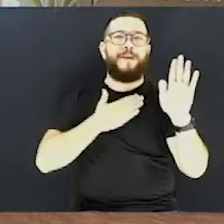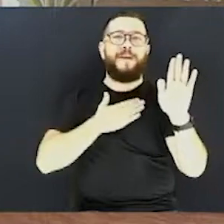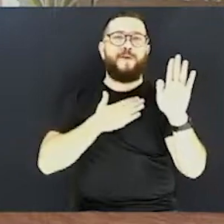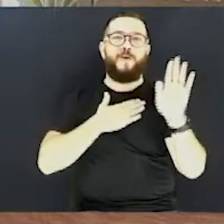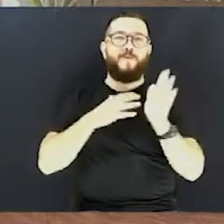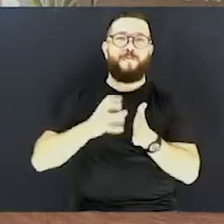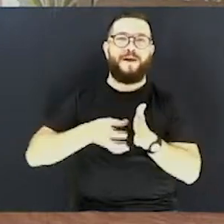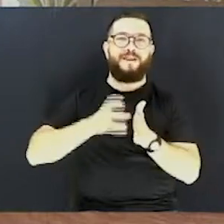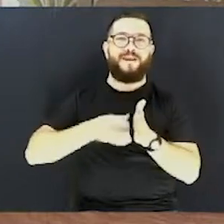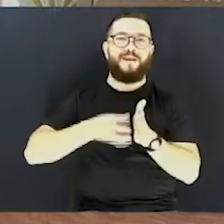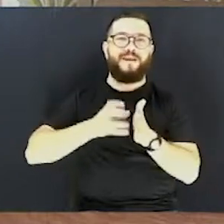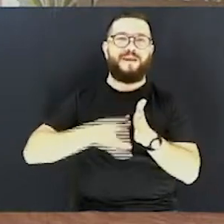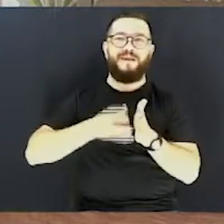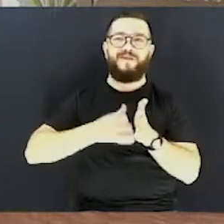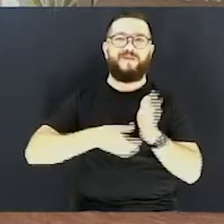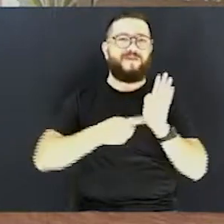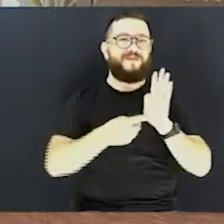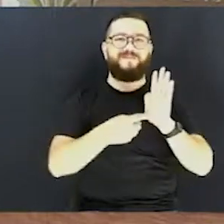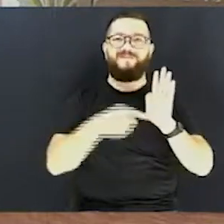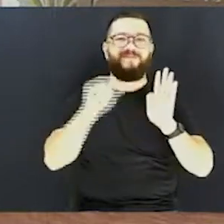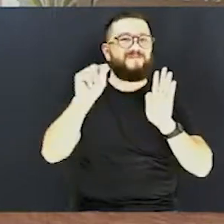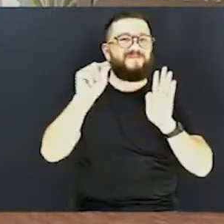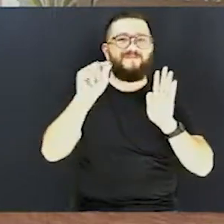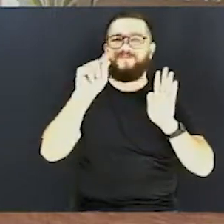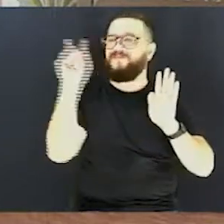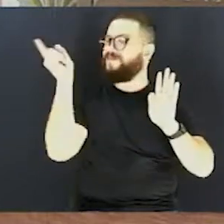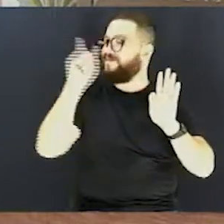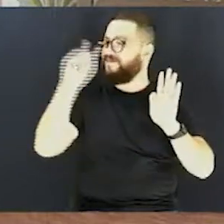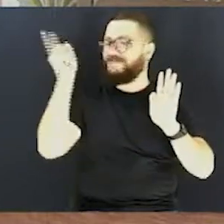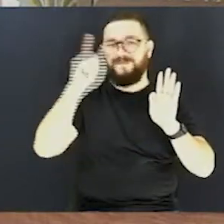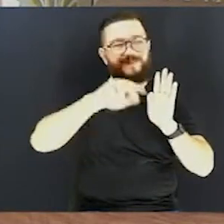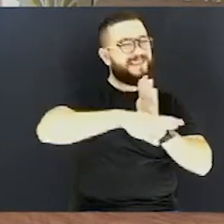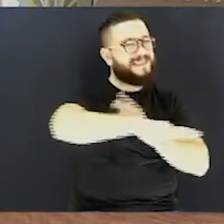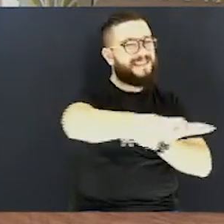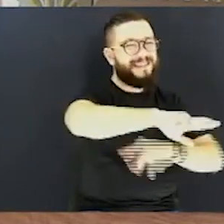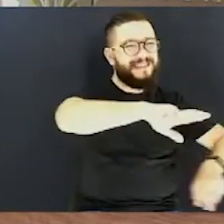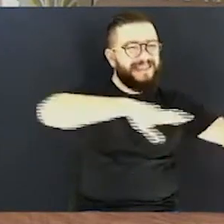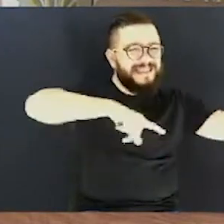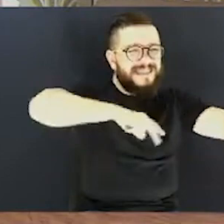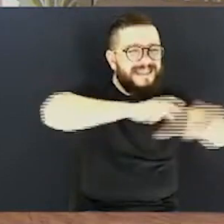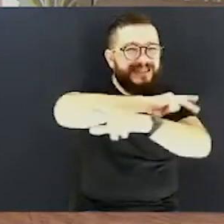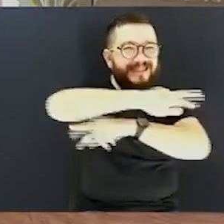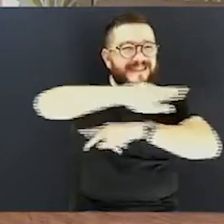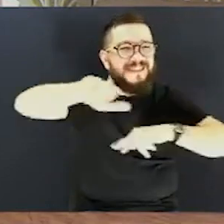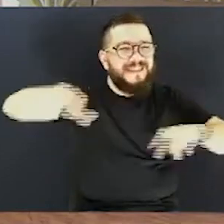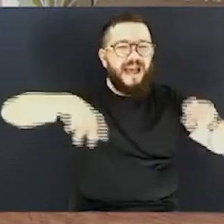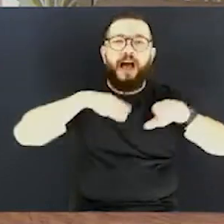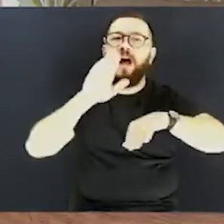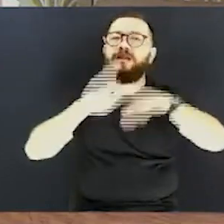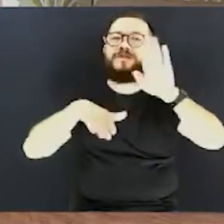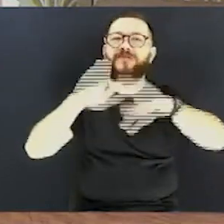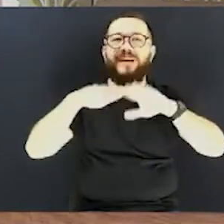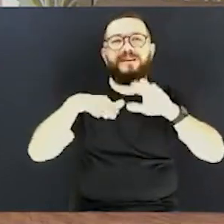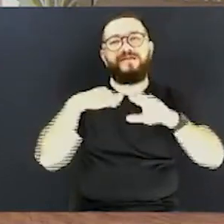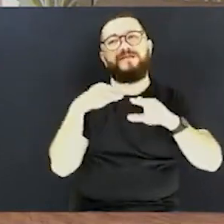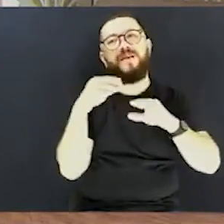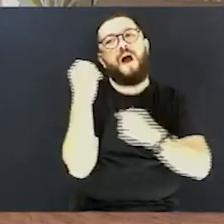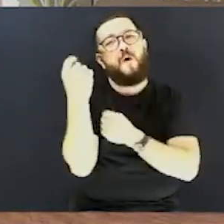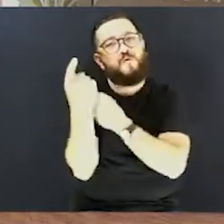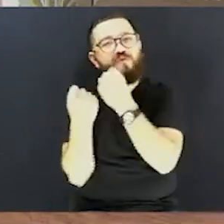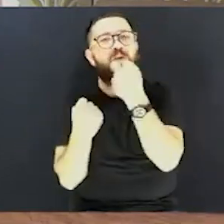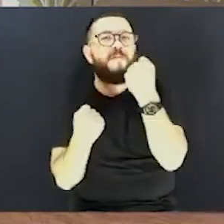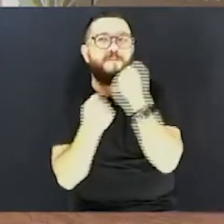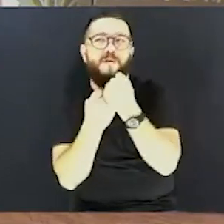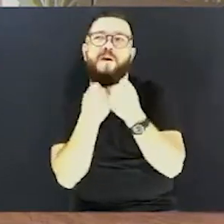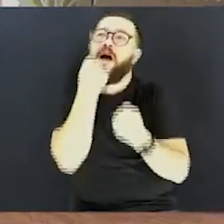Aqueles que apoiam e os que não apoiam, eventualmente, a gestão, mas se unem numa questão dessa, que é